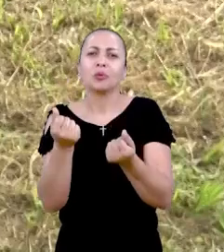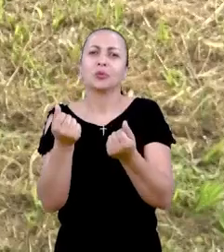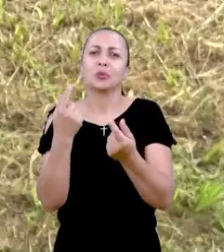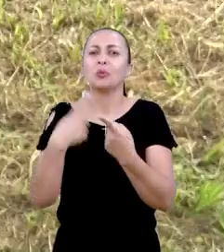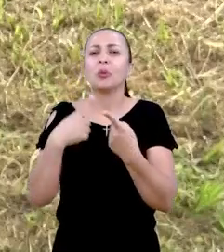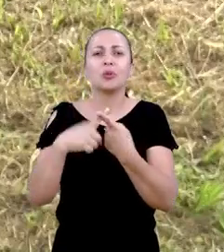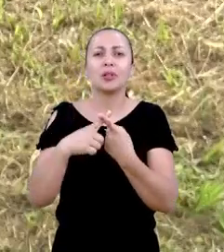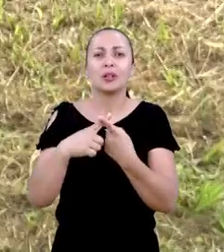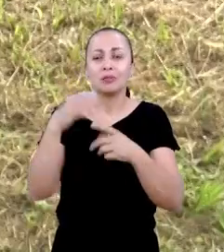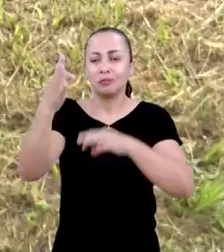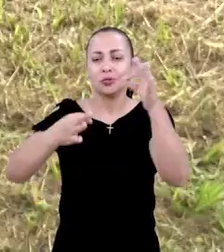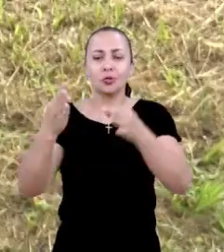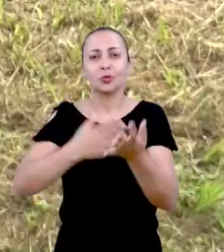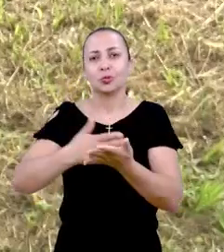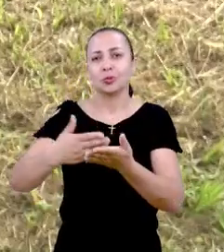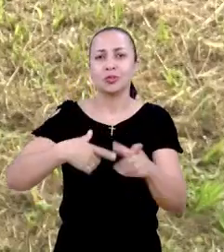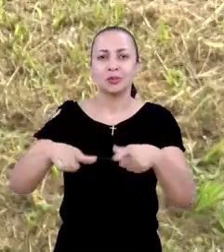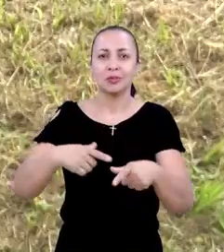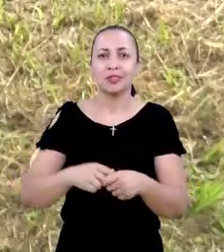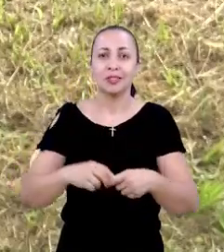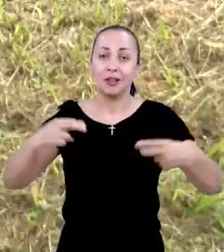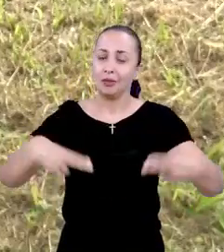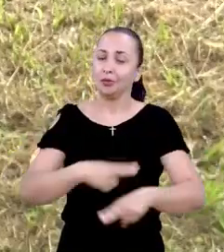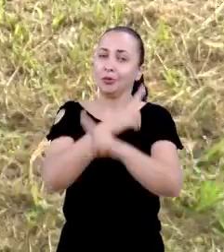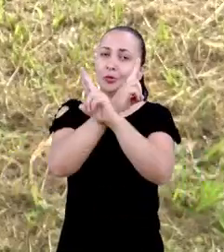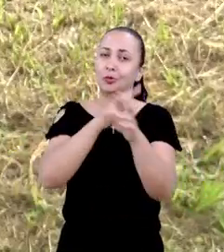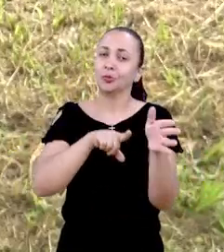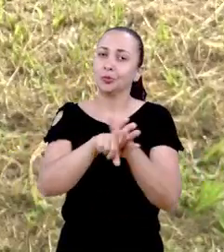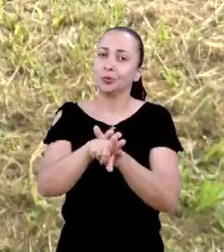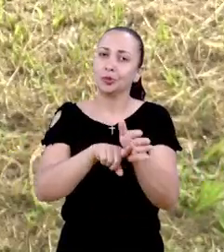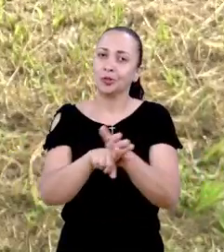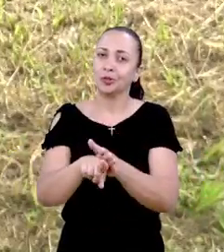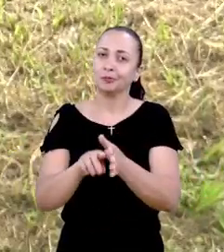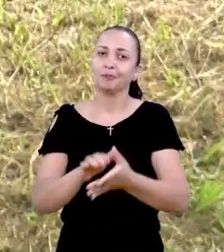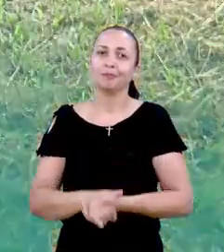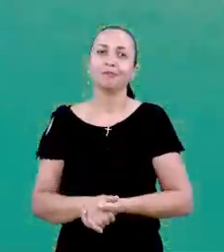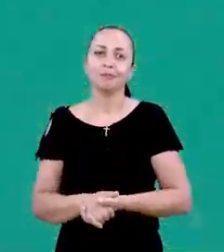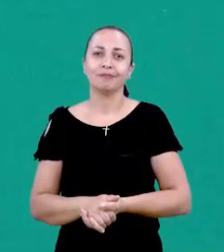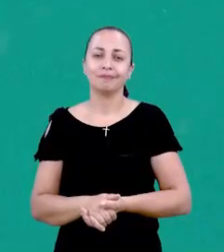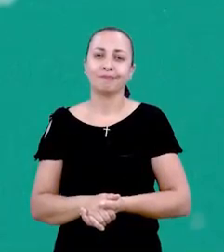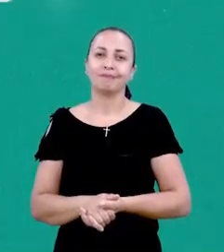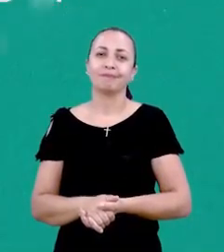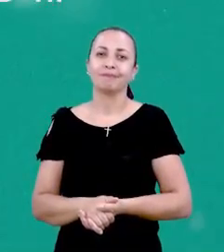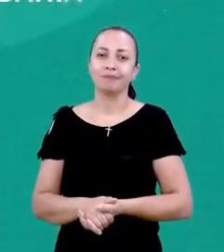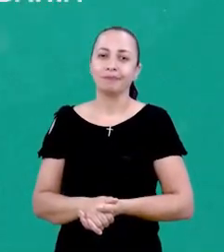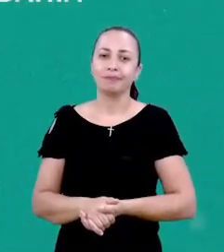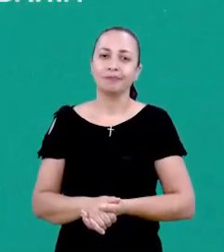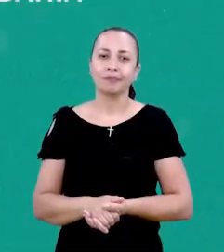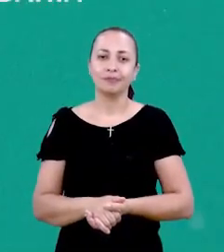o que busca responder uma pesquisa da Universidade Estadual do Sudoeste da Bahia.